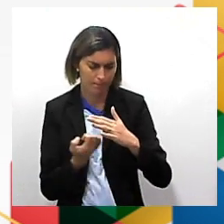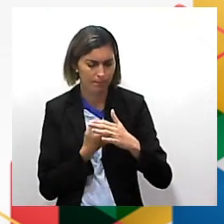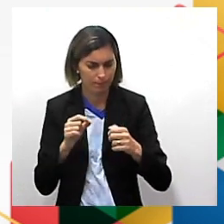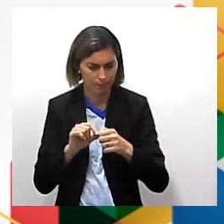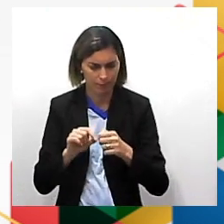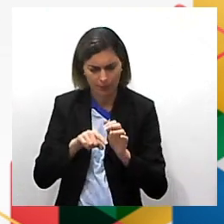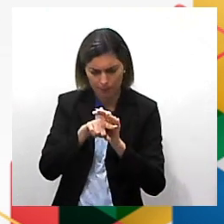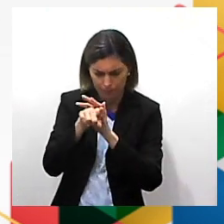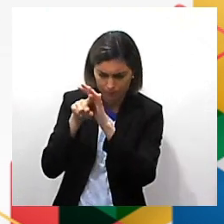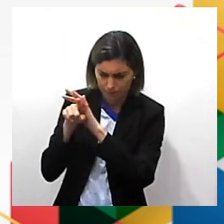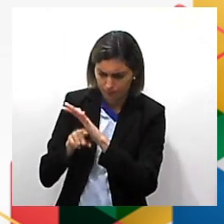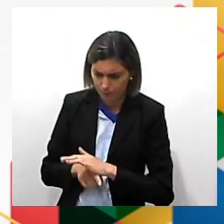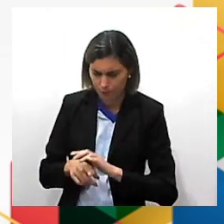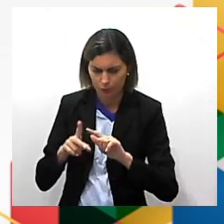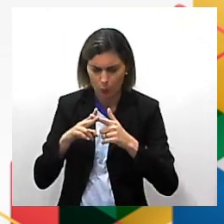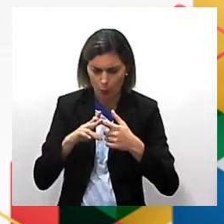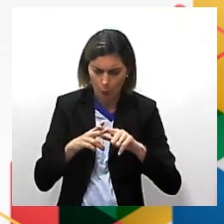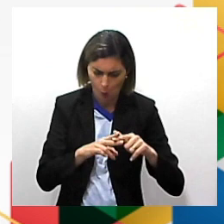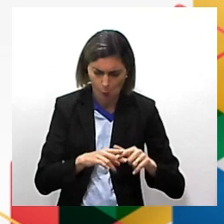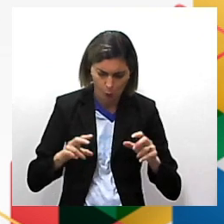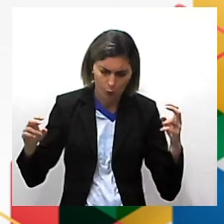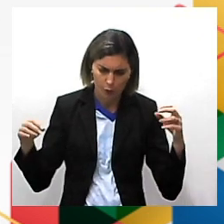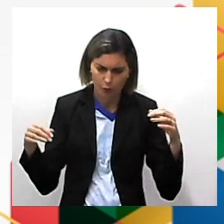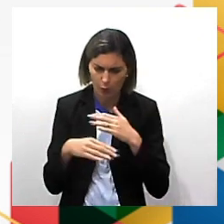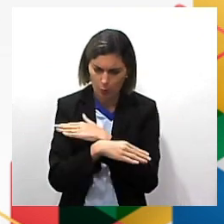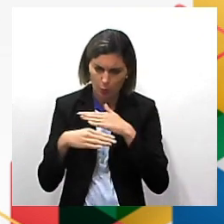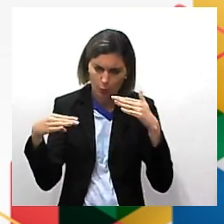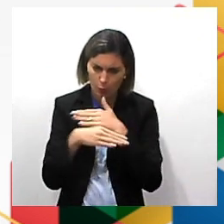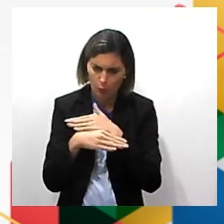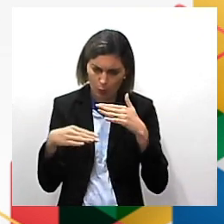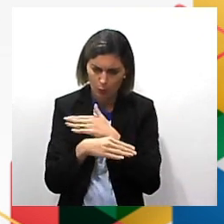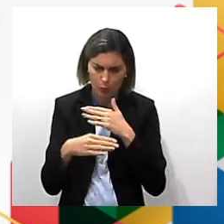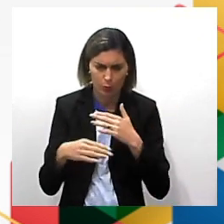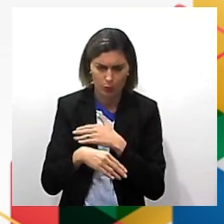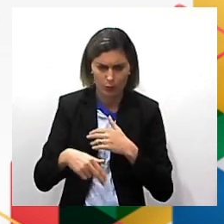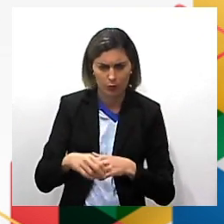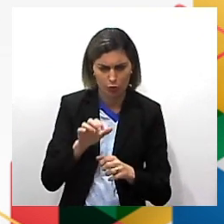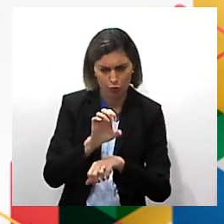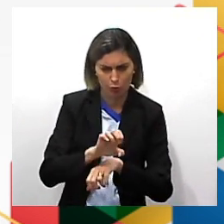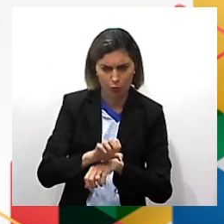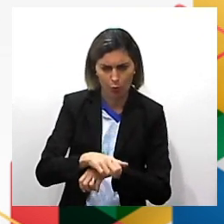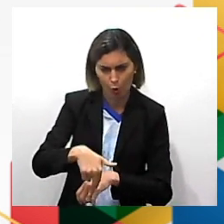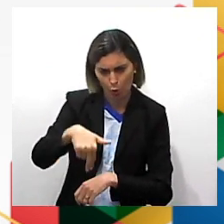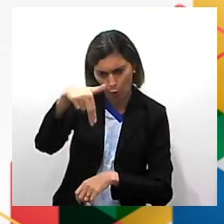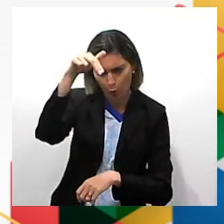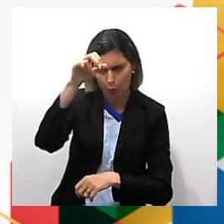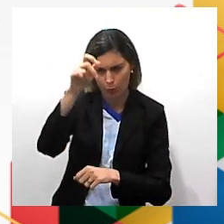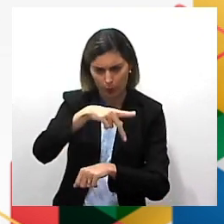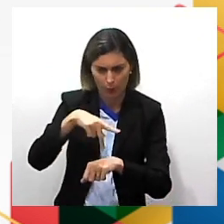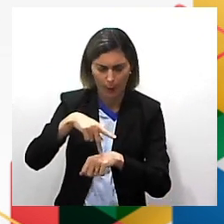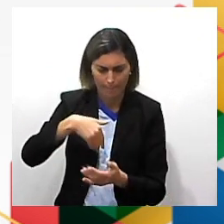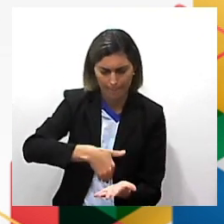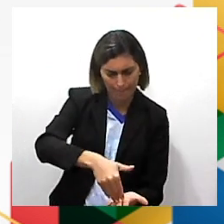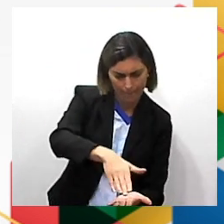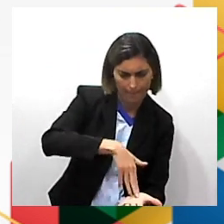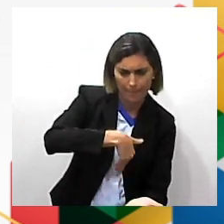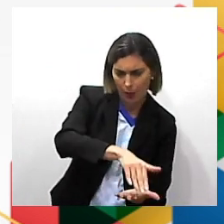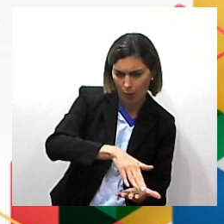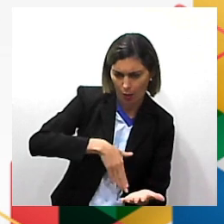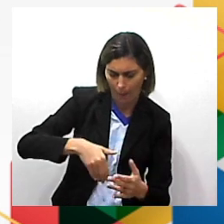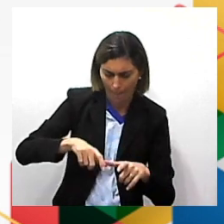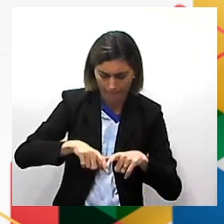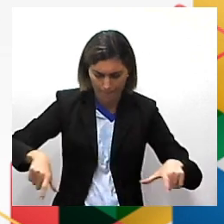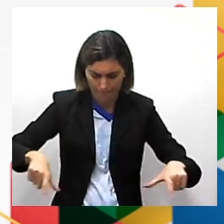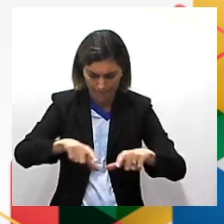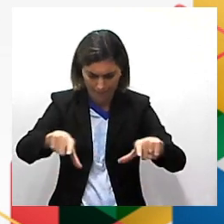realiza a manutenção nas rodovias estaduais do norte do país pintou as faixas de divisão das